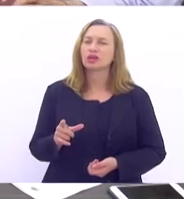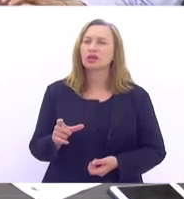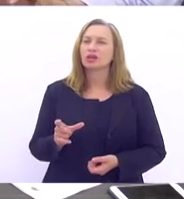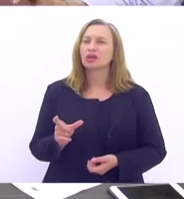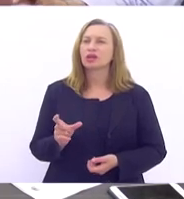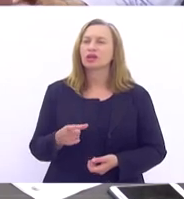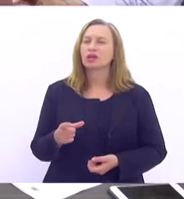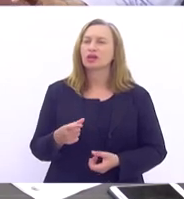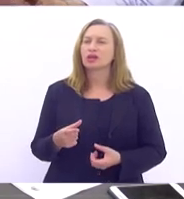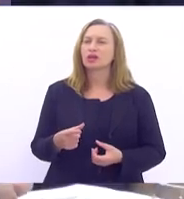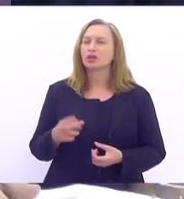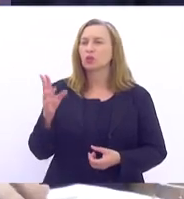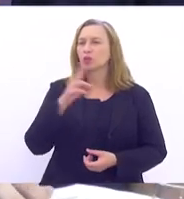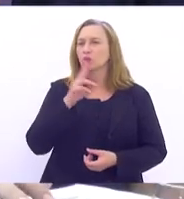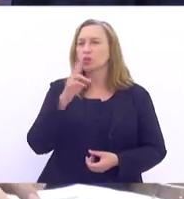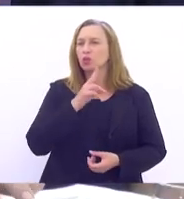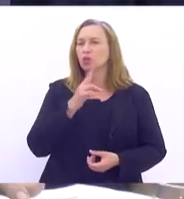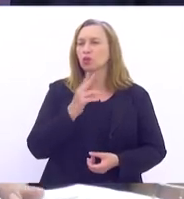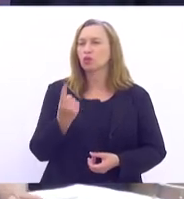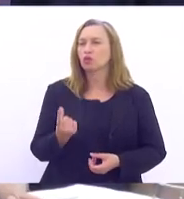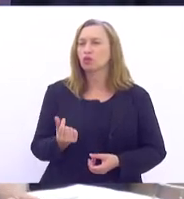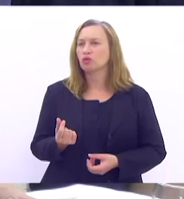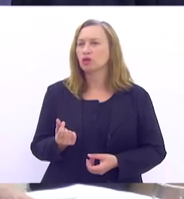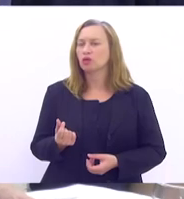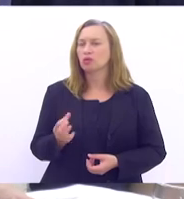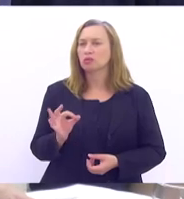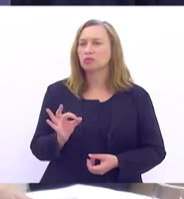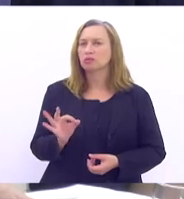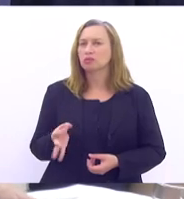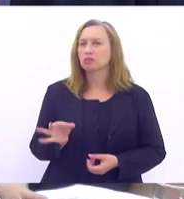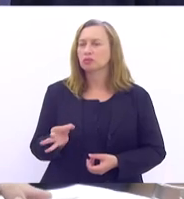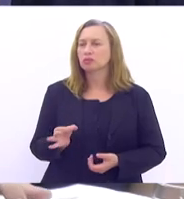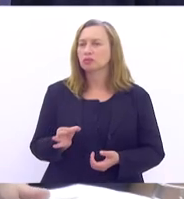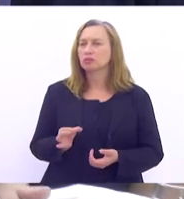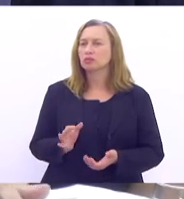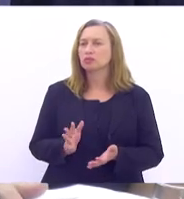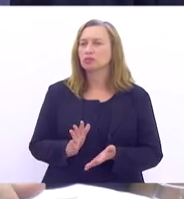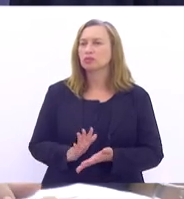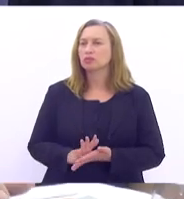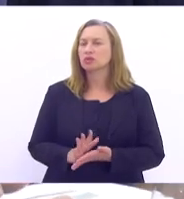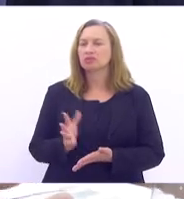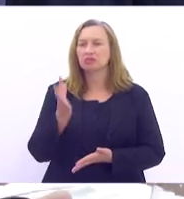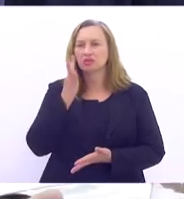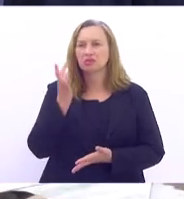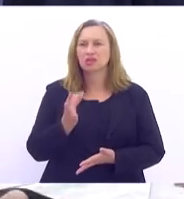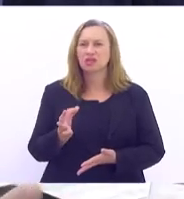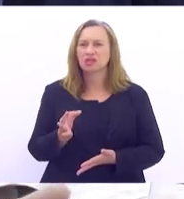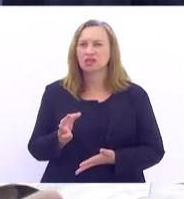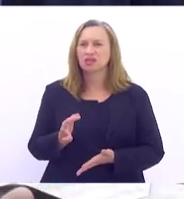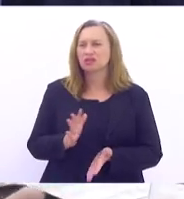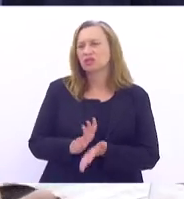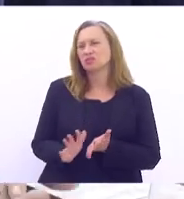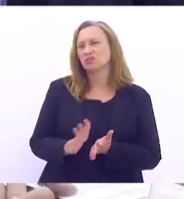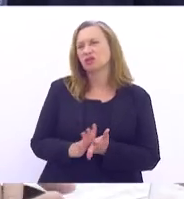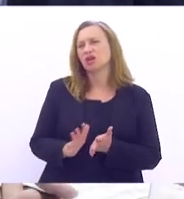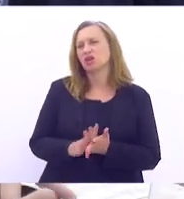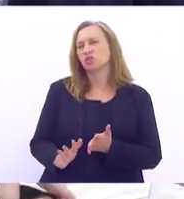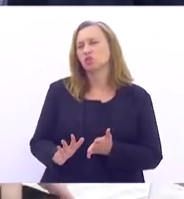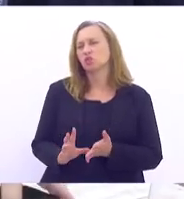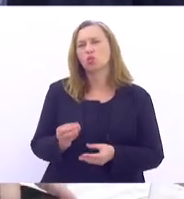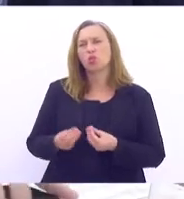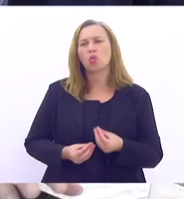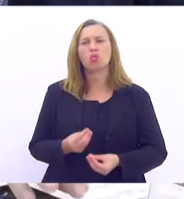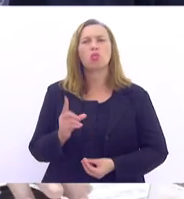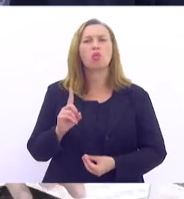emergenciais, né, com a cobrança de uma taxa específica. Né. Não sei se tem uma despesa extra, né, ou como é